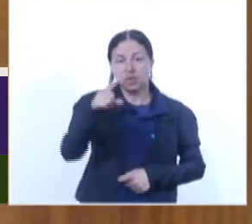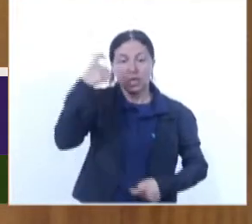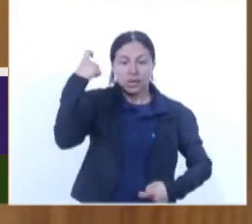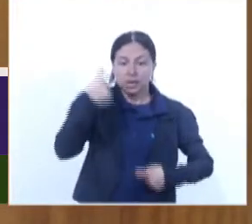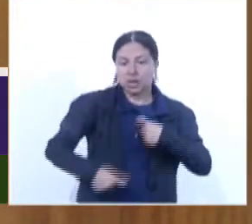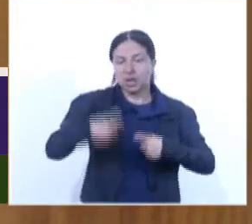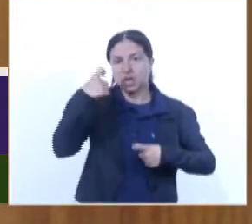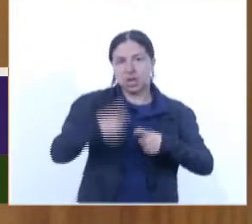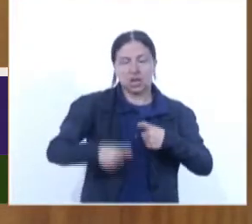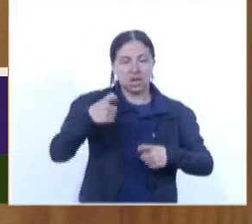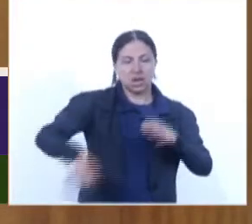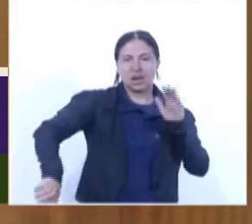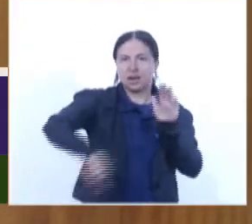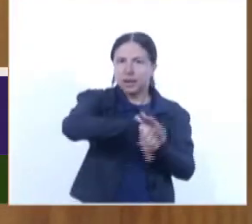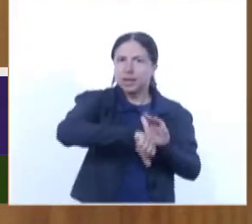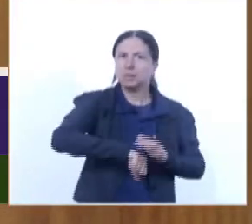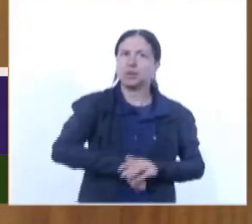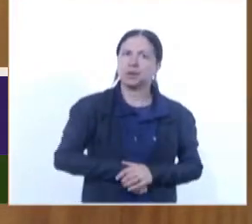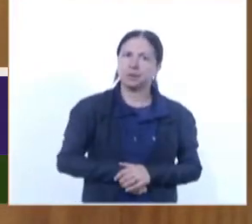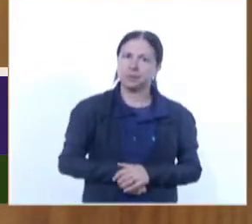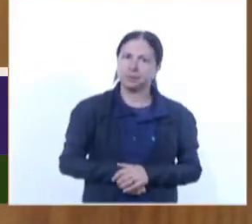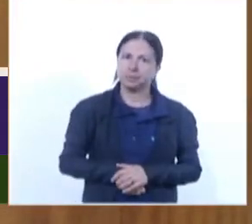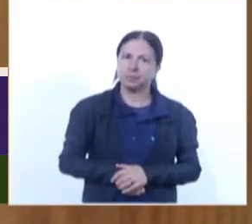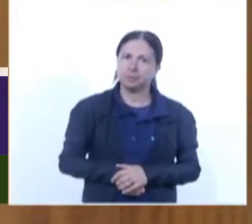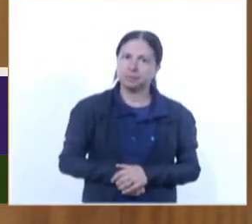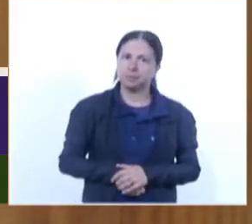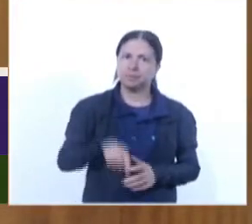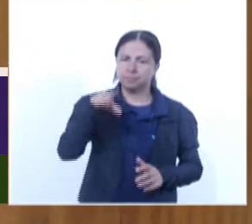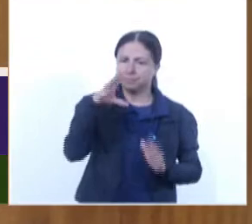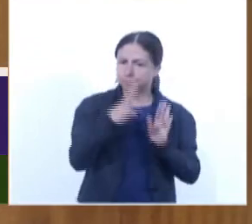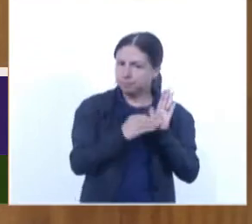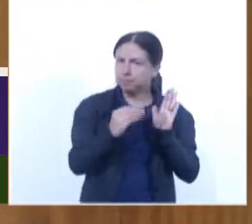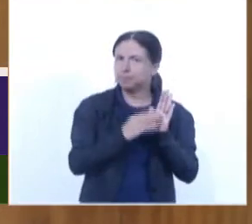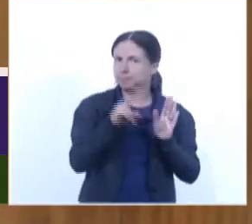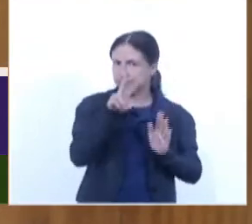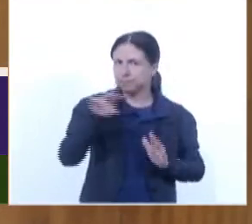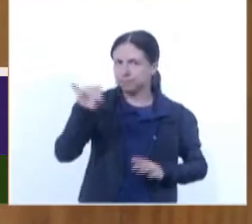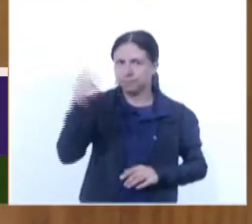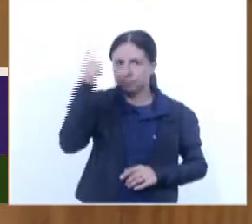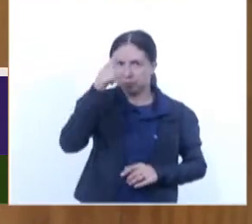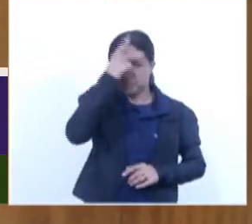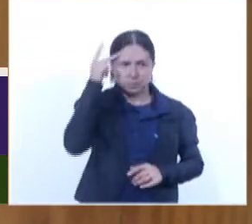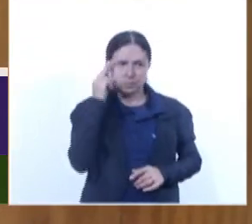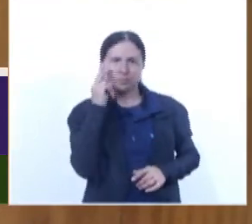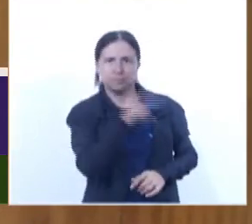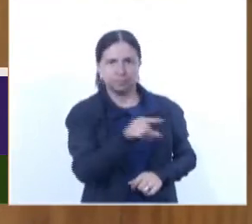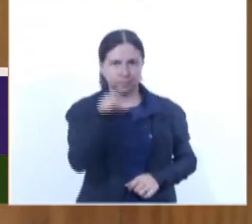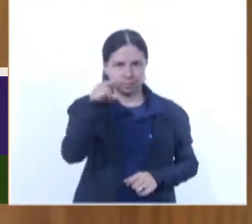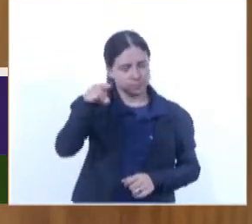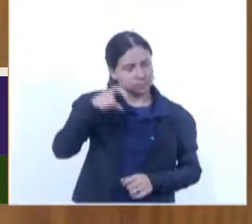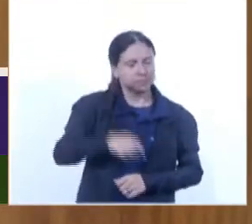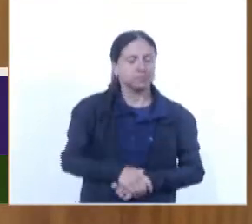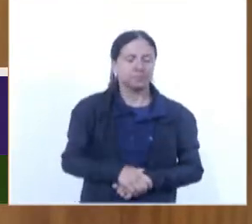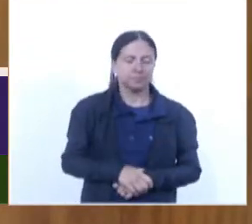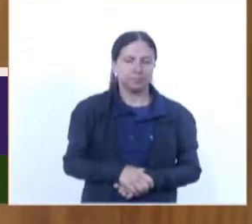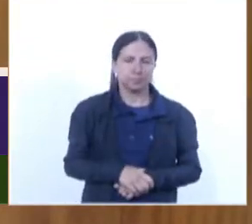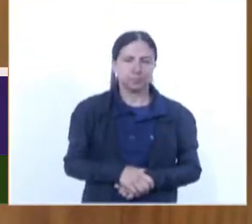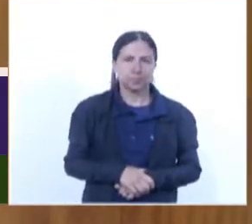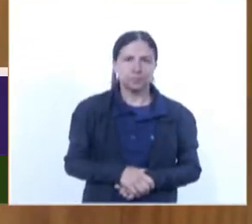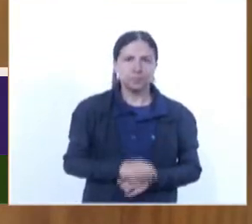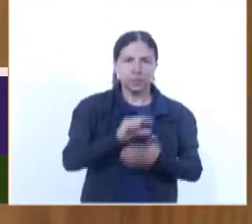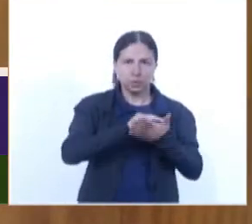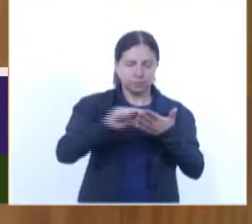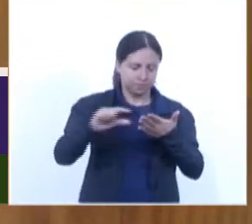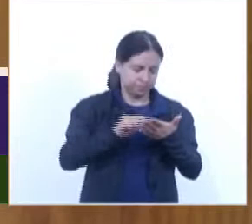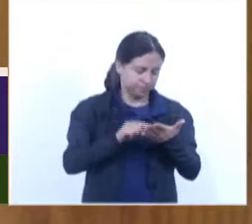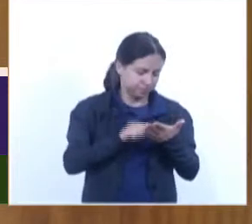que seja de modo exemplar então um trecho da mensagem para as pessoas terem uma noção abre